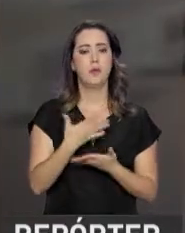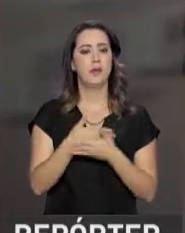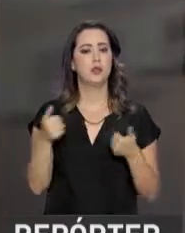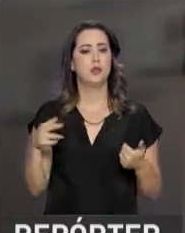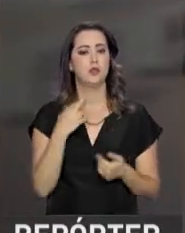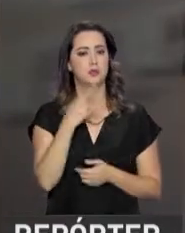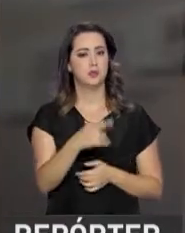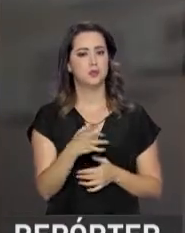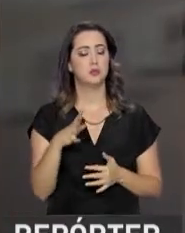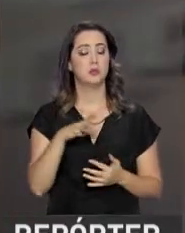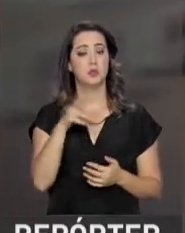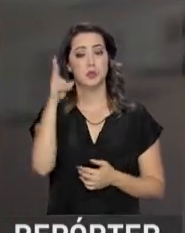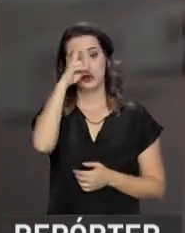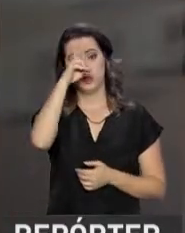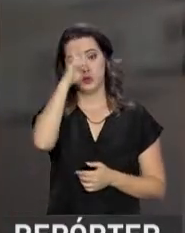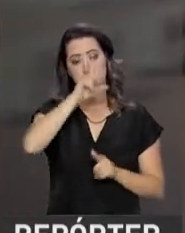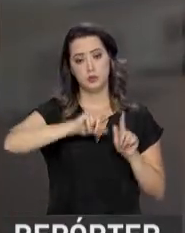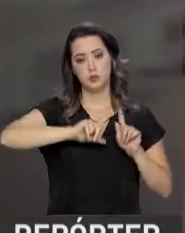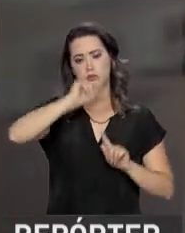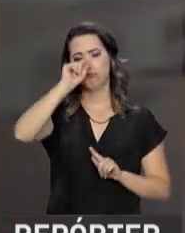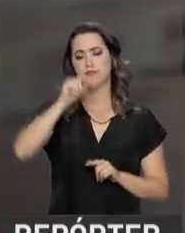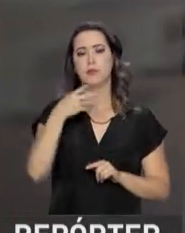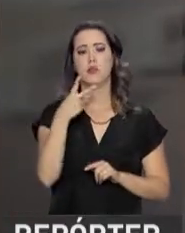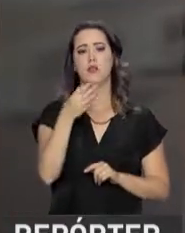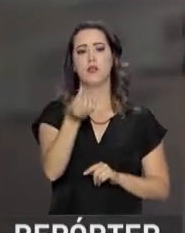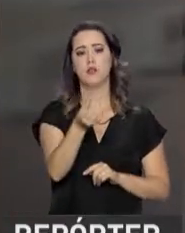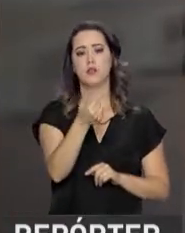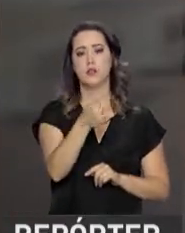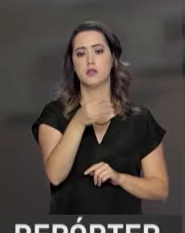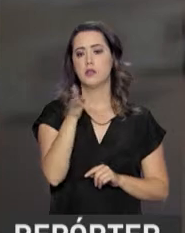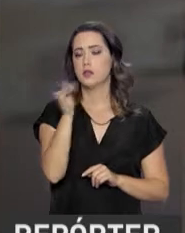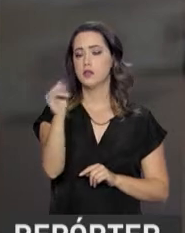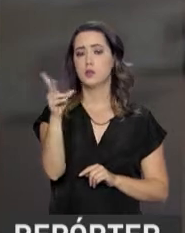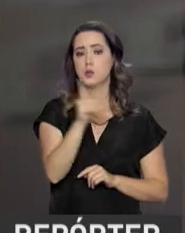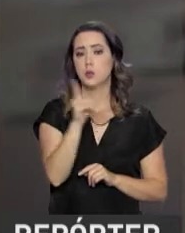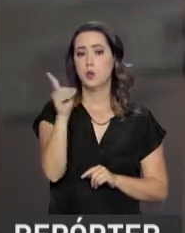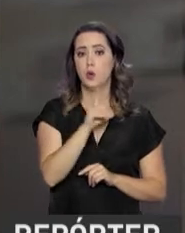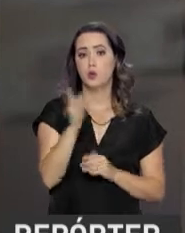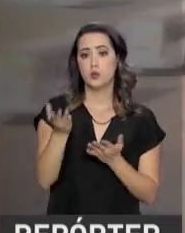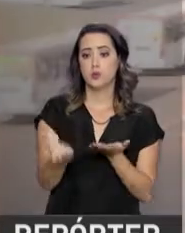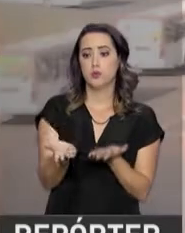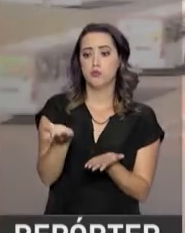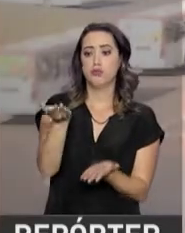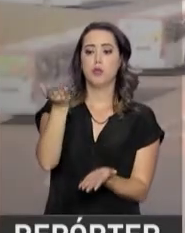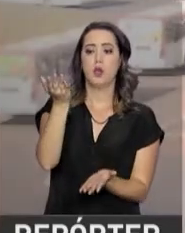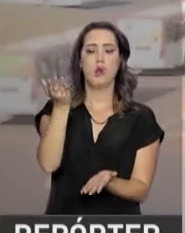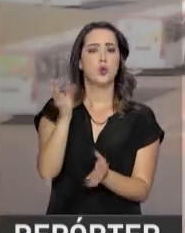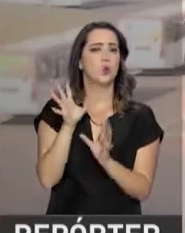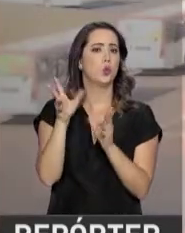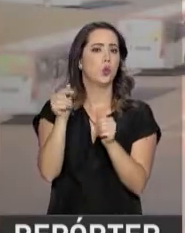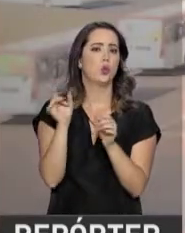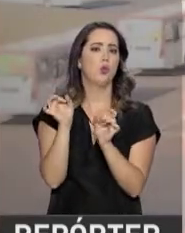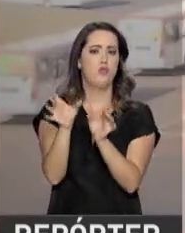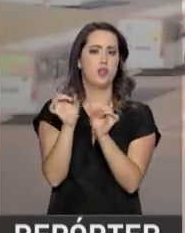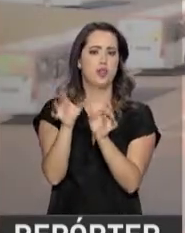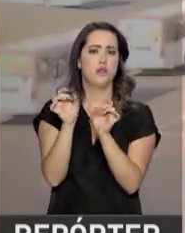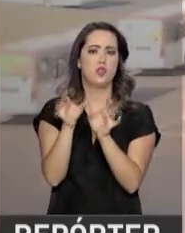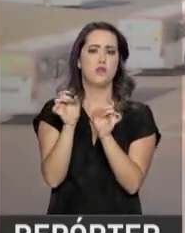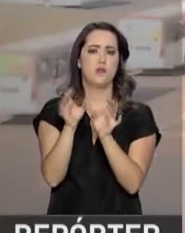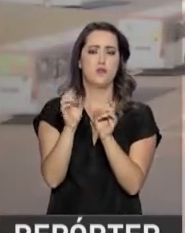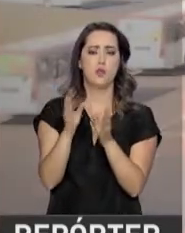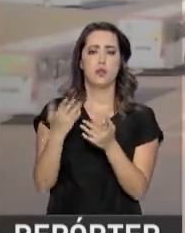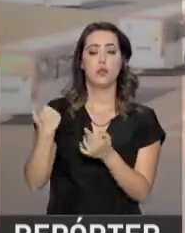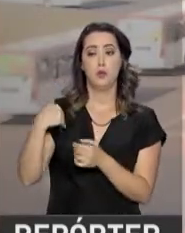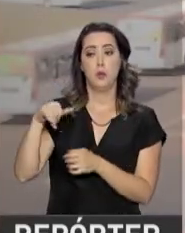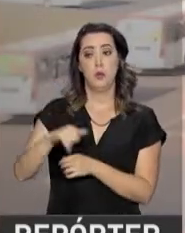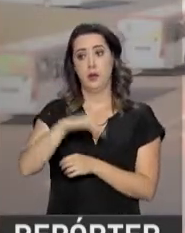história em superávit de 67 bilhões de dólares que é o saldo do que o brasil vendeu a mais do que